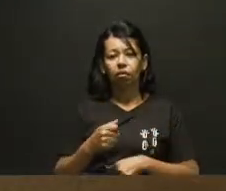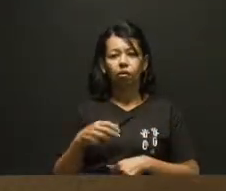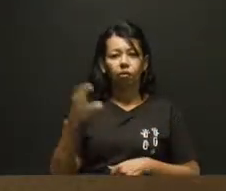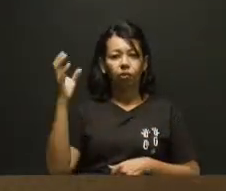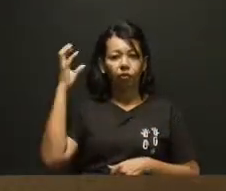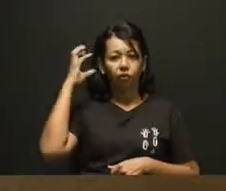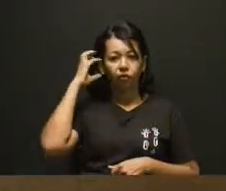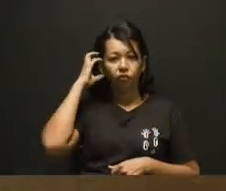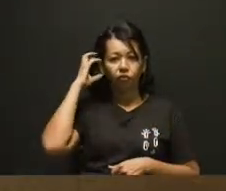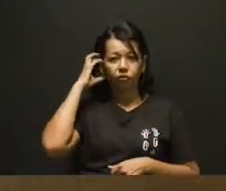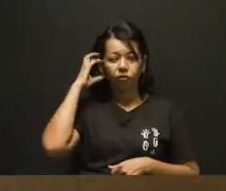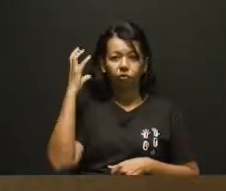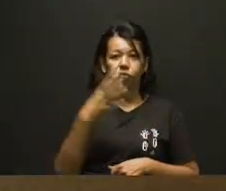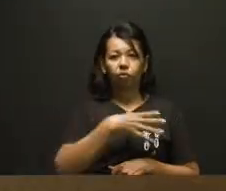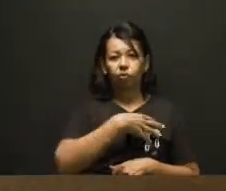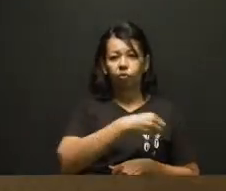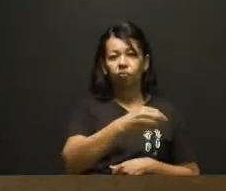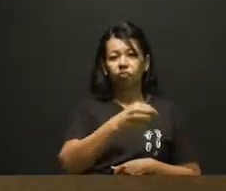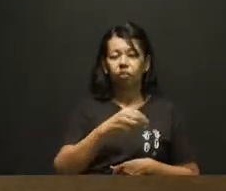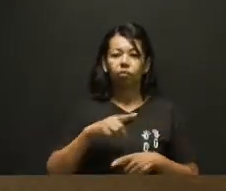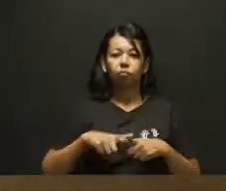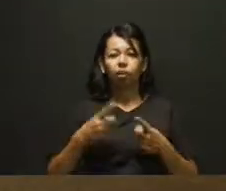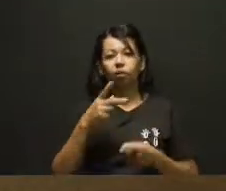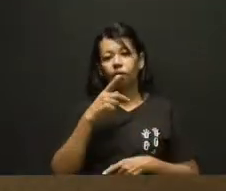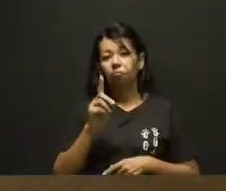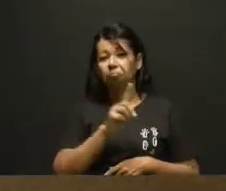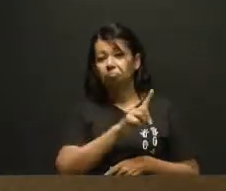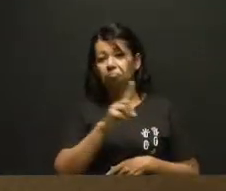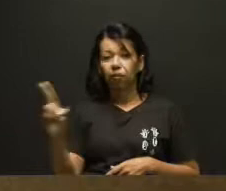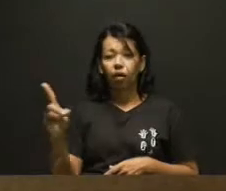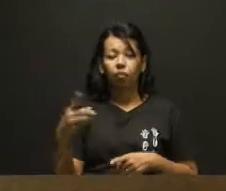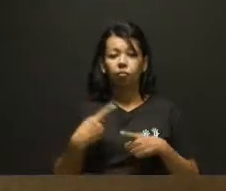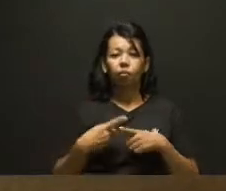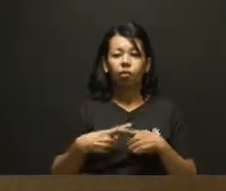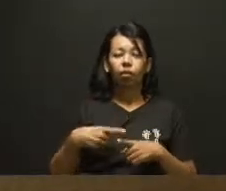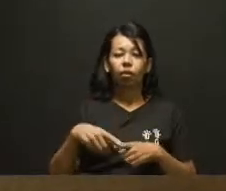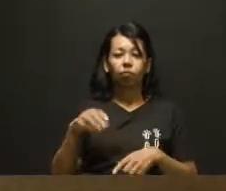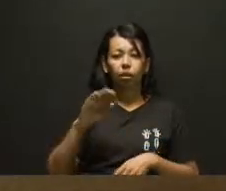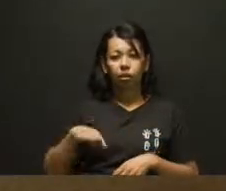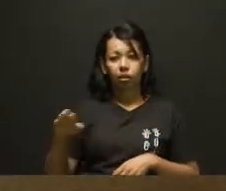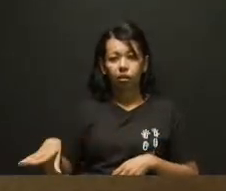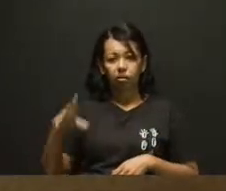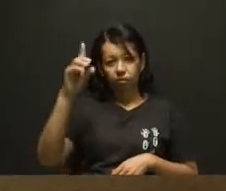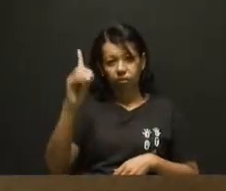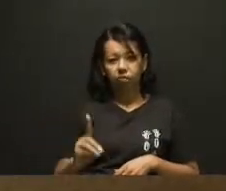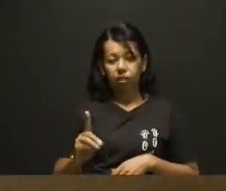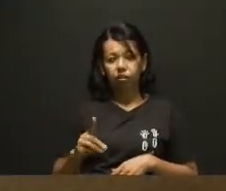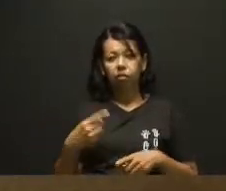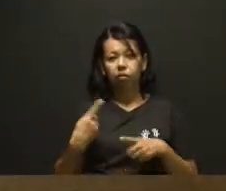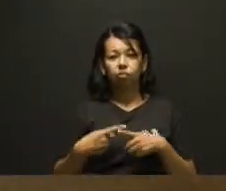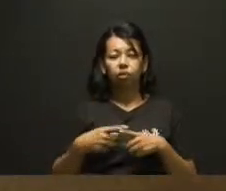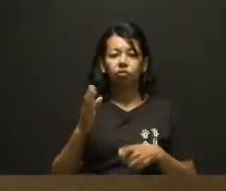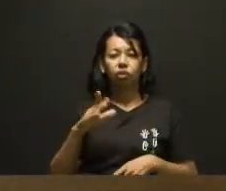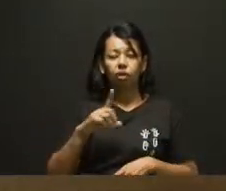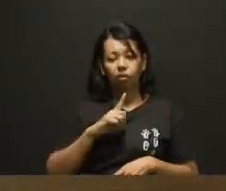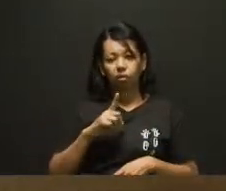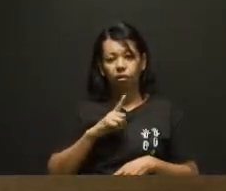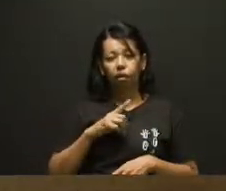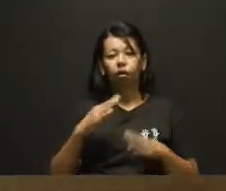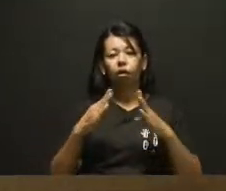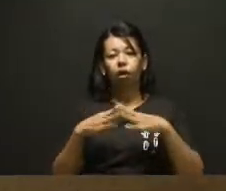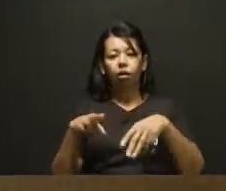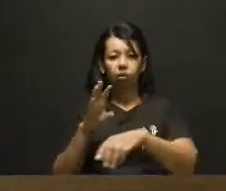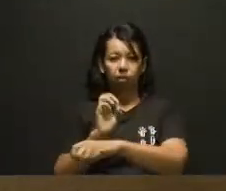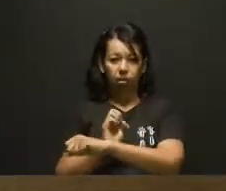ele é especial desculpa ele é uma criança com deficiência e ele já tem a casa da esperança e tem que ser atendido